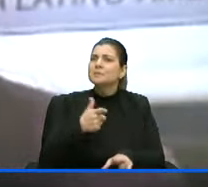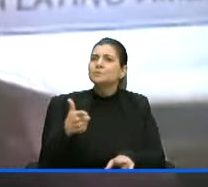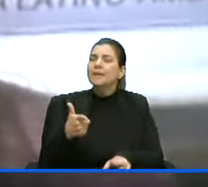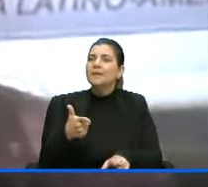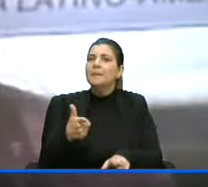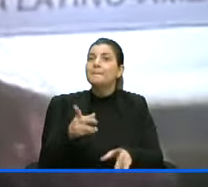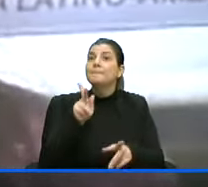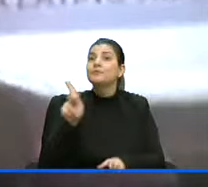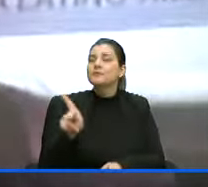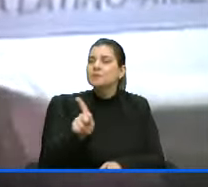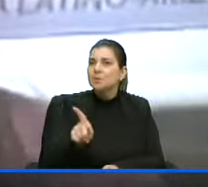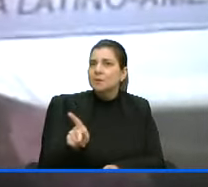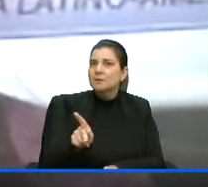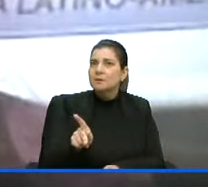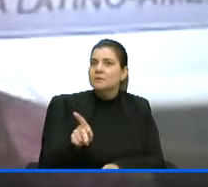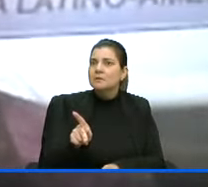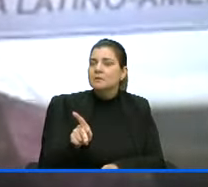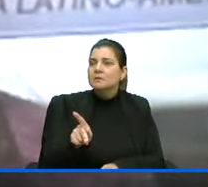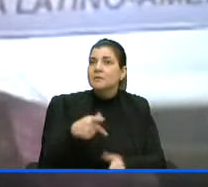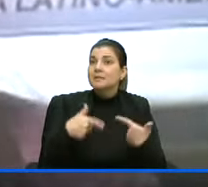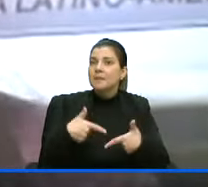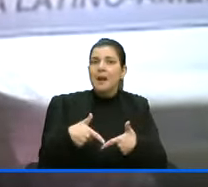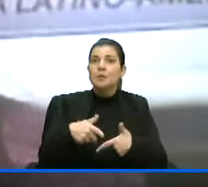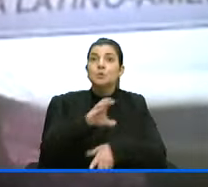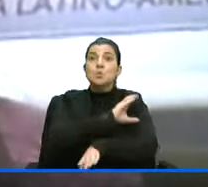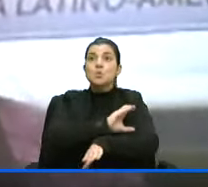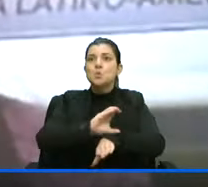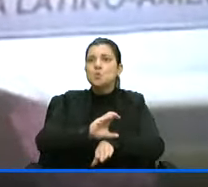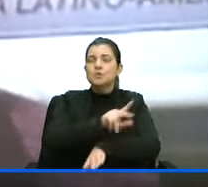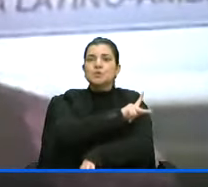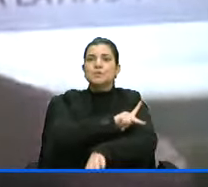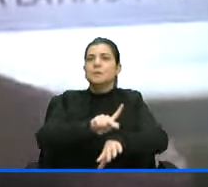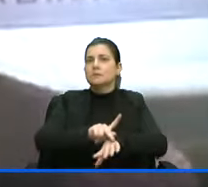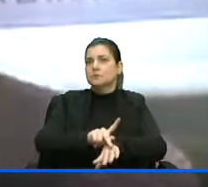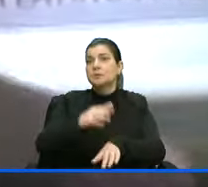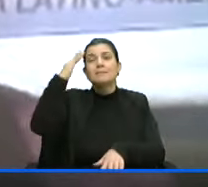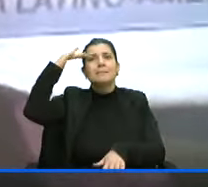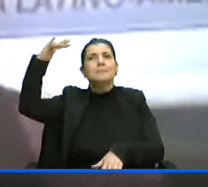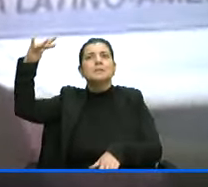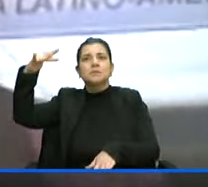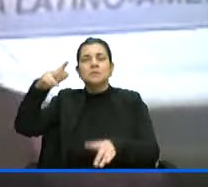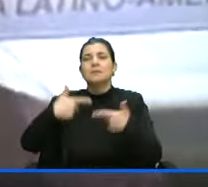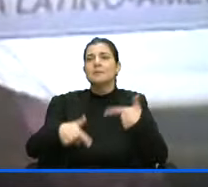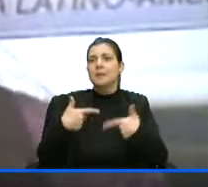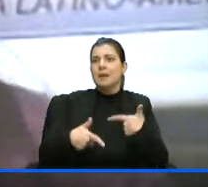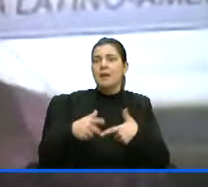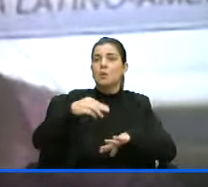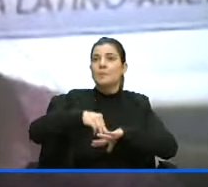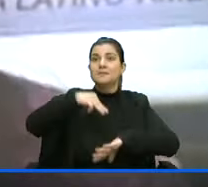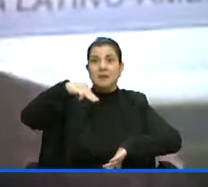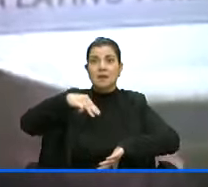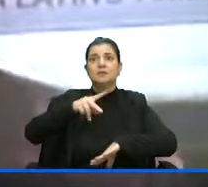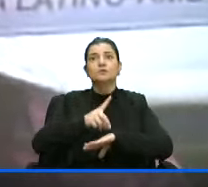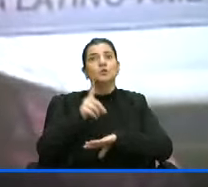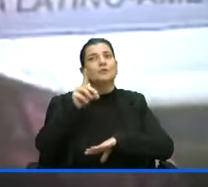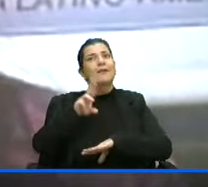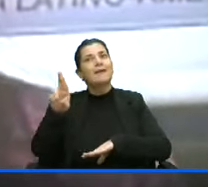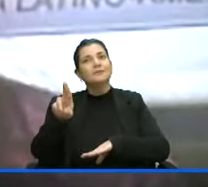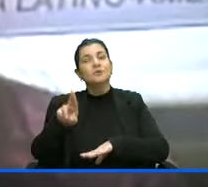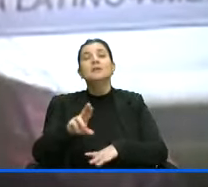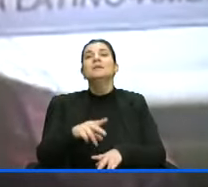que atuam com um curso de pedagogia, imagina sonhar com mestrado e doutorado para essas professoras que